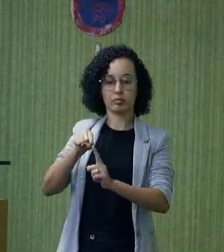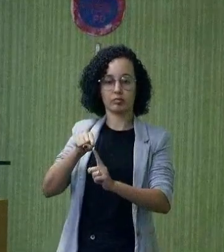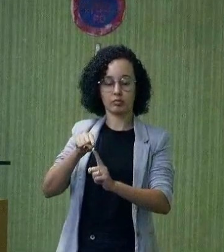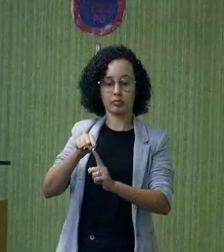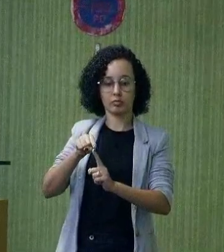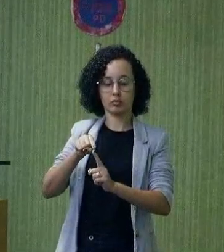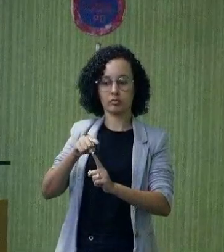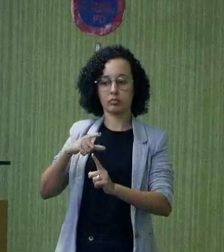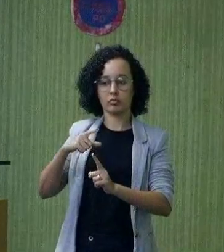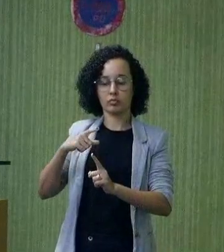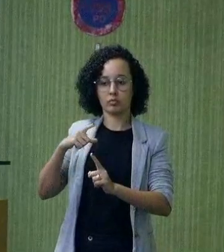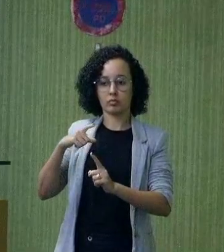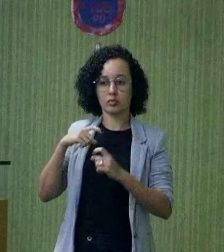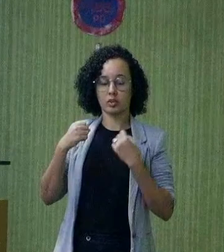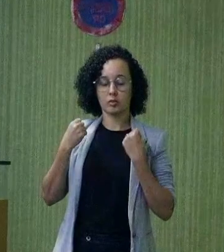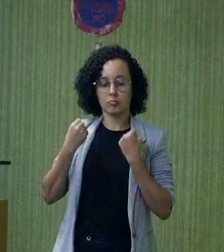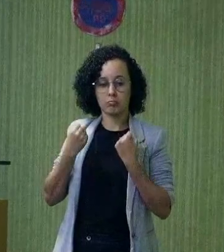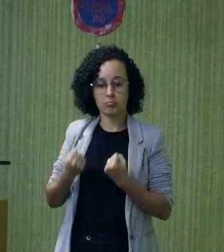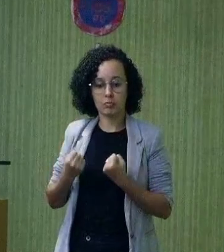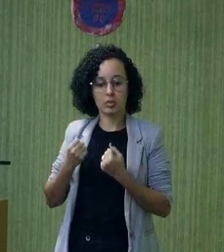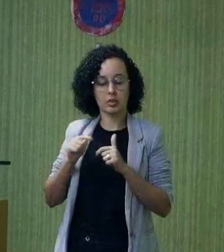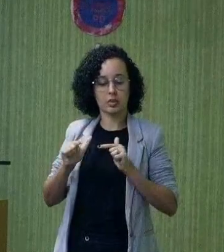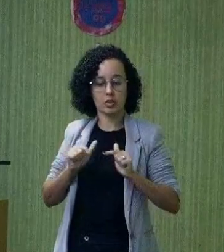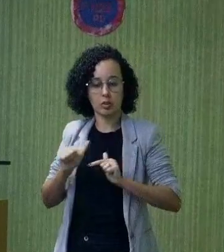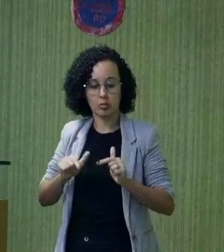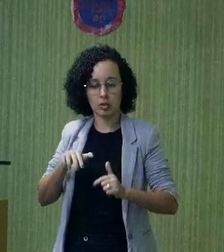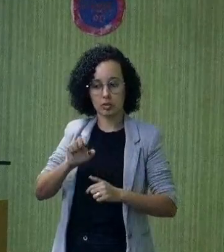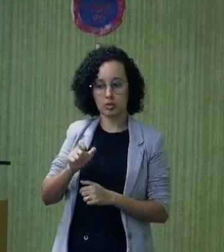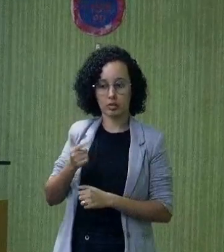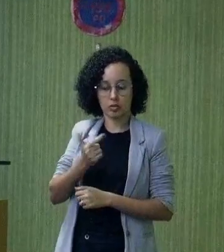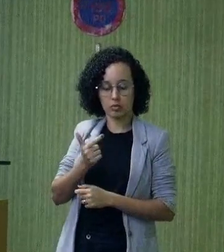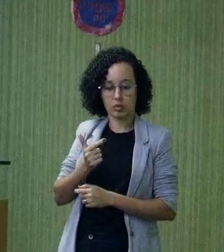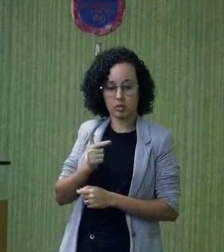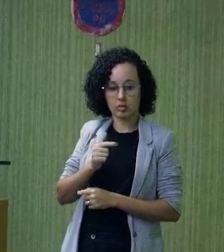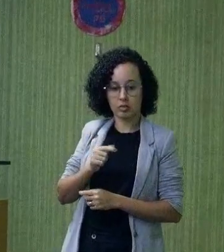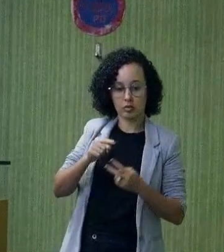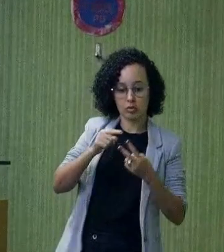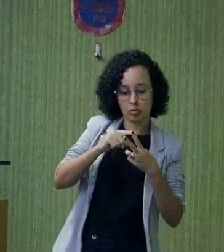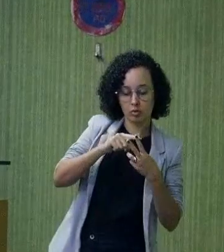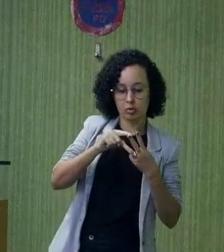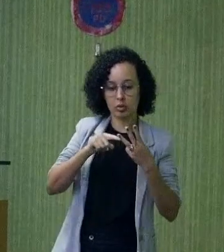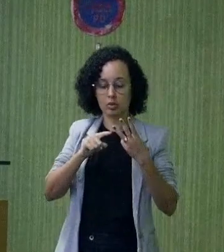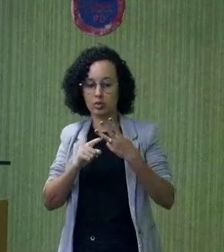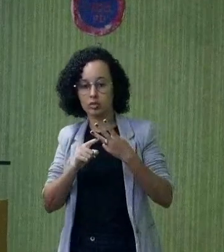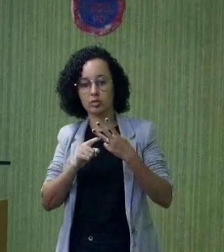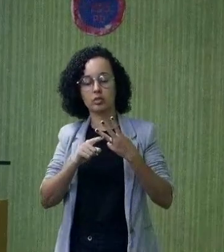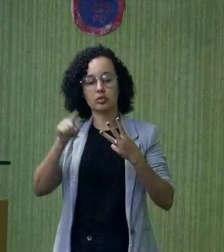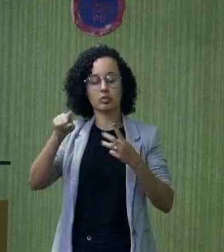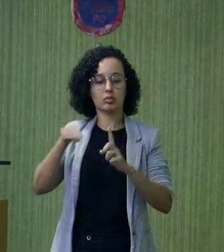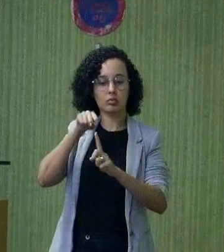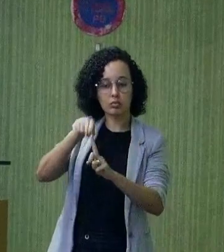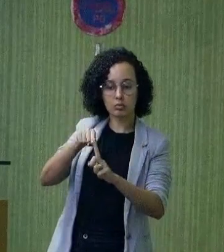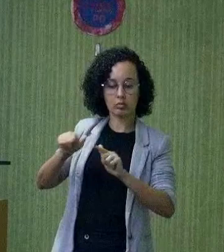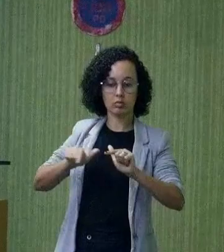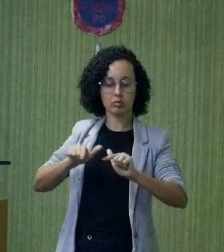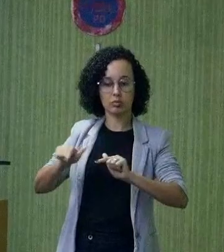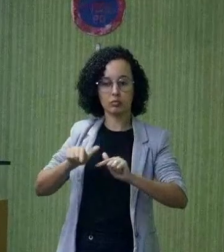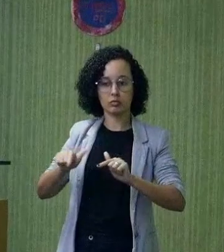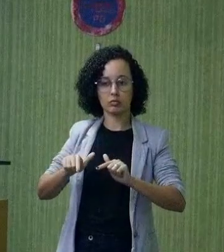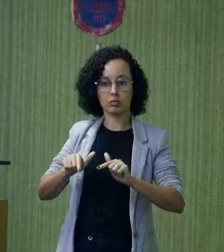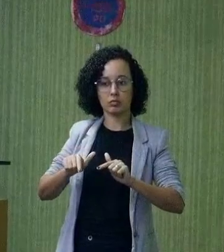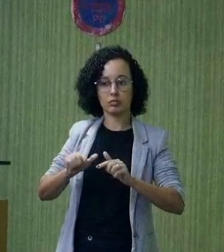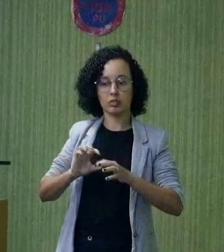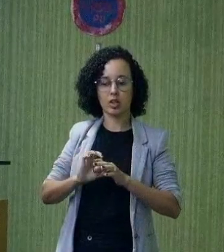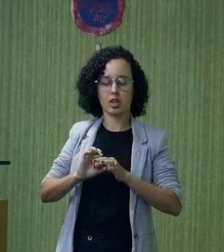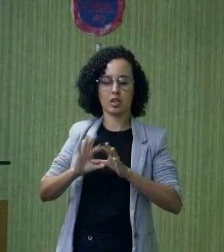Tem uma carga de trabalho enorme mas se você não elege nenhum pelo menos dois ou três ali um dois ou três espcies para atuar deixa para fazer tudo